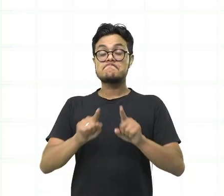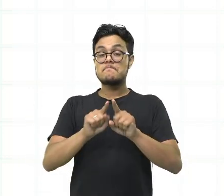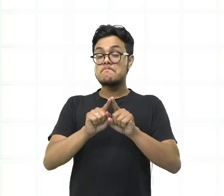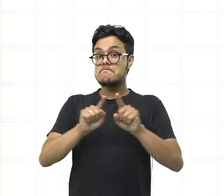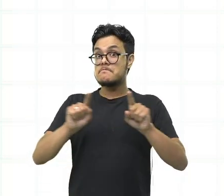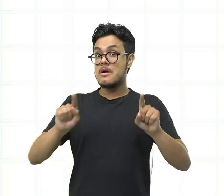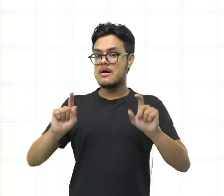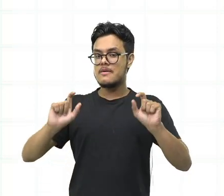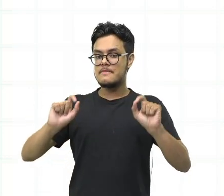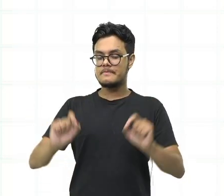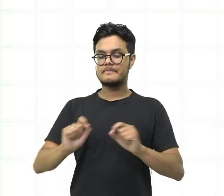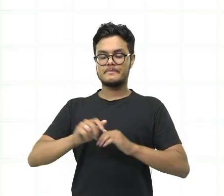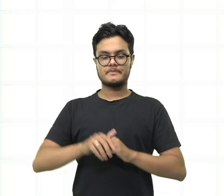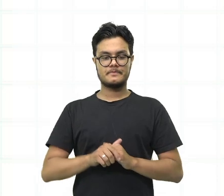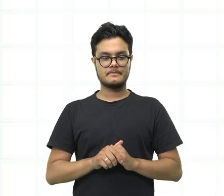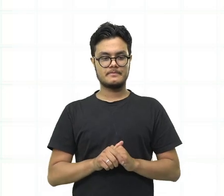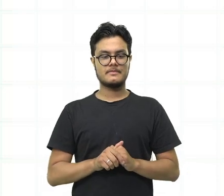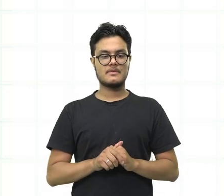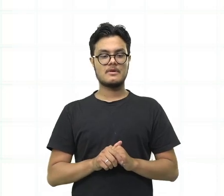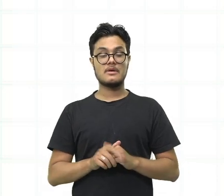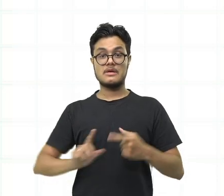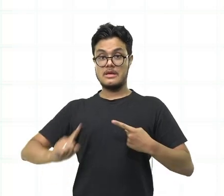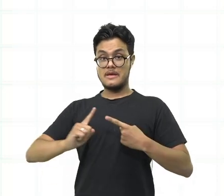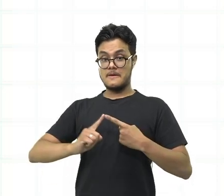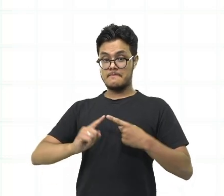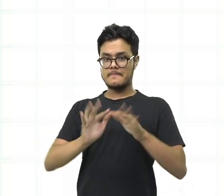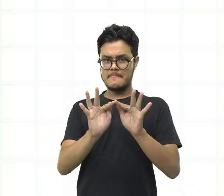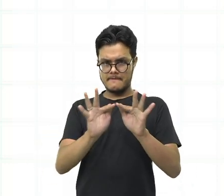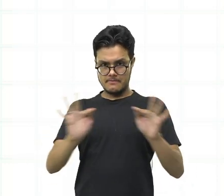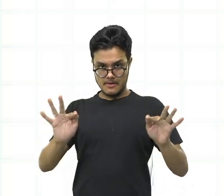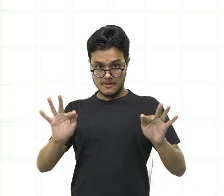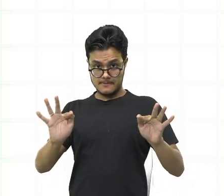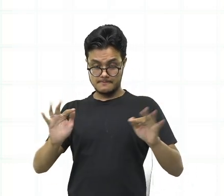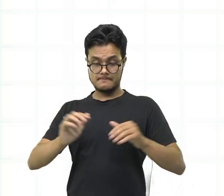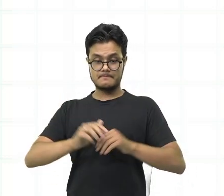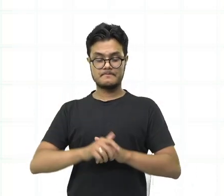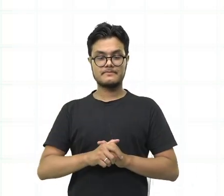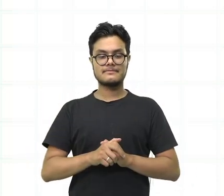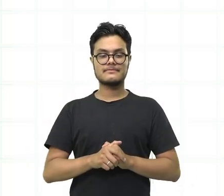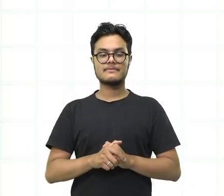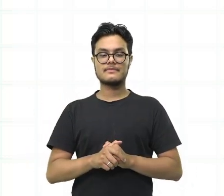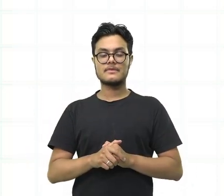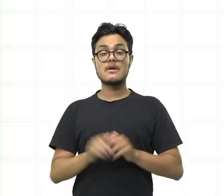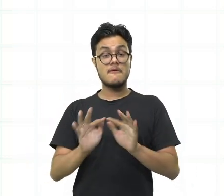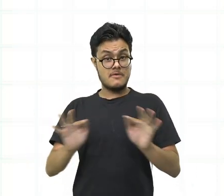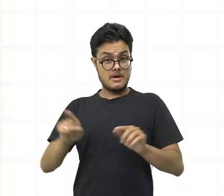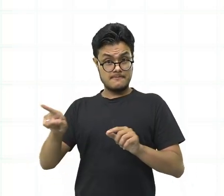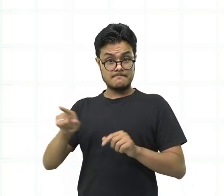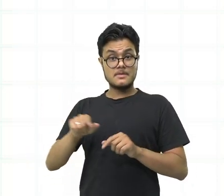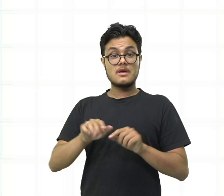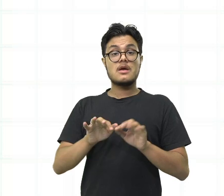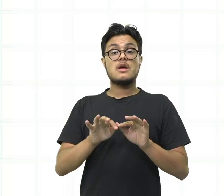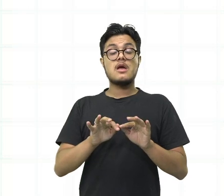Porém, aqui dentro da nossa oração,